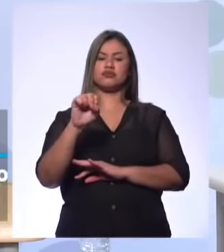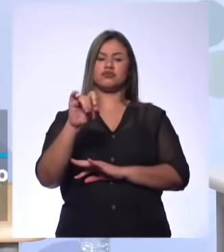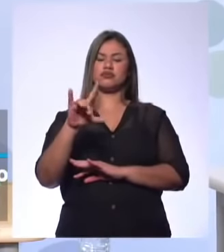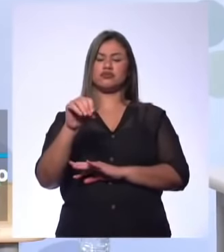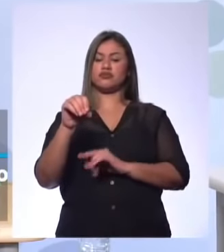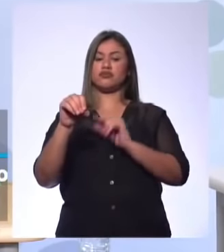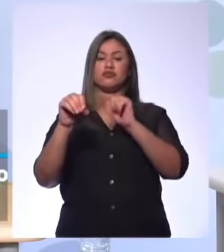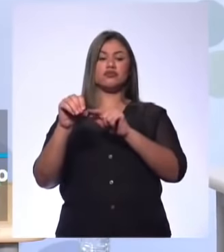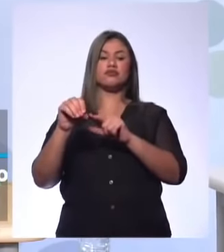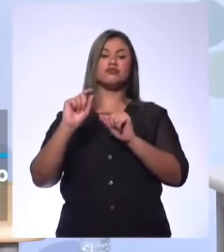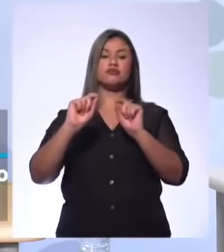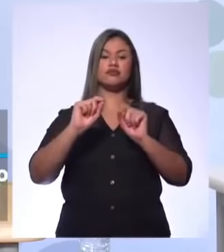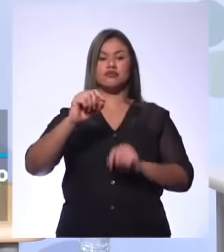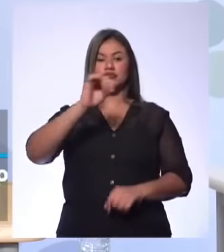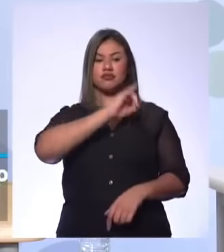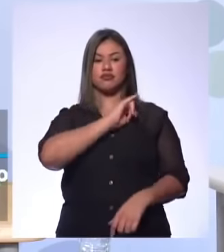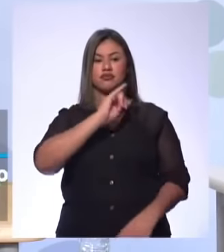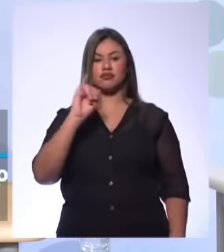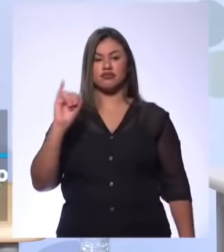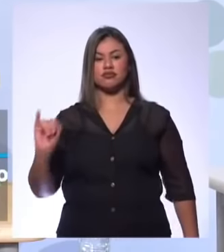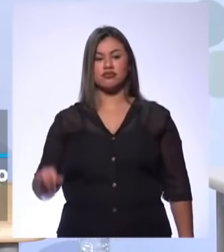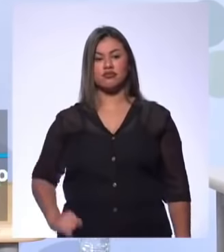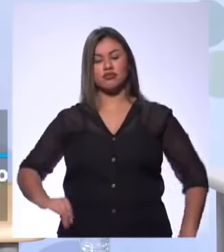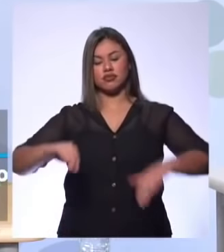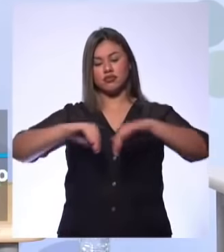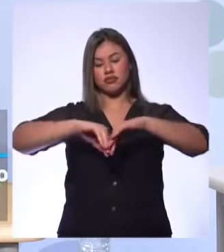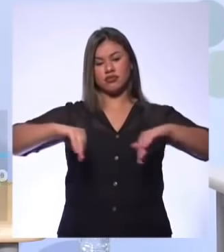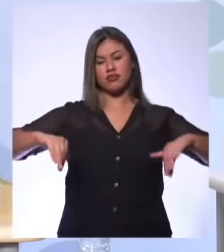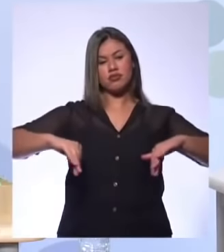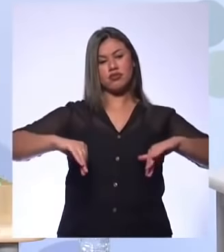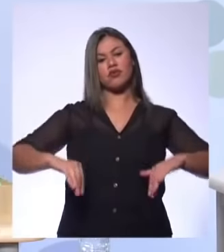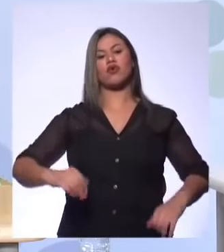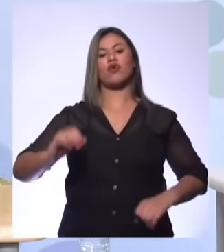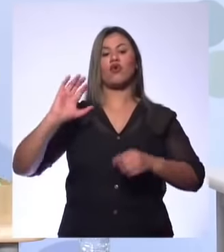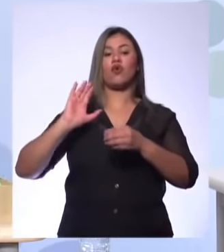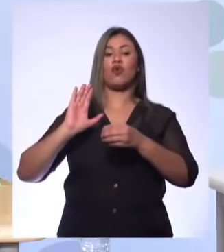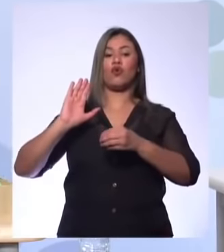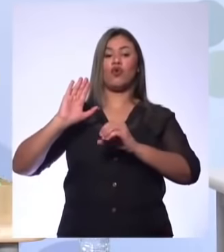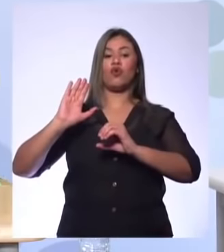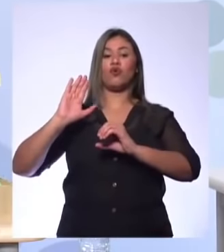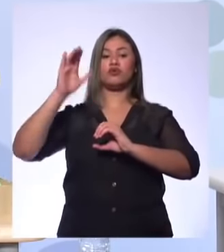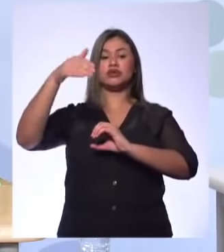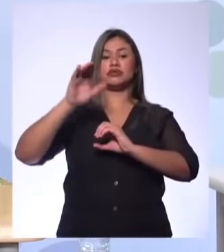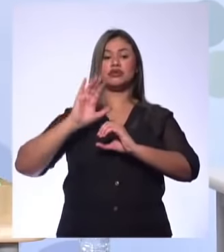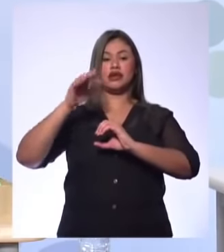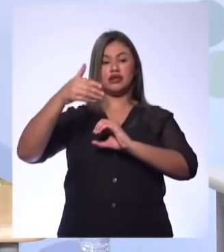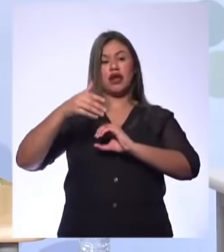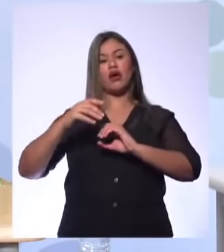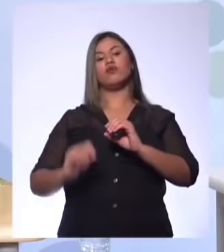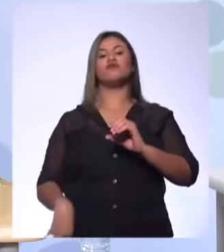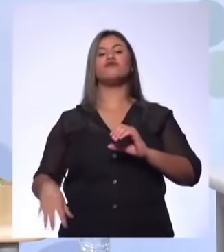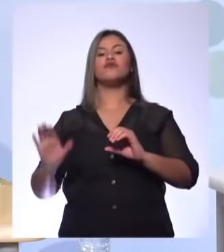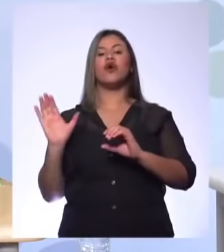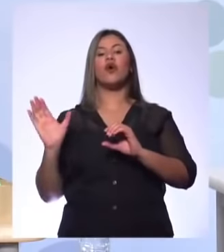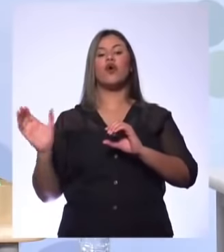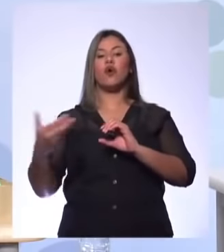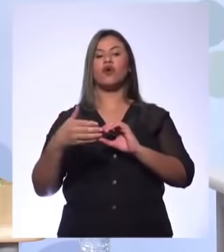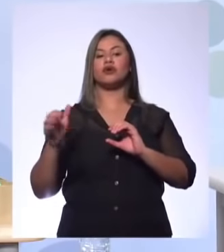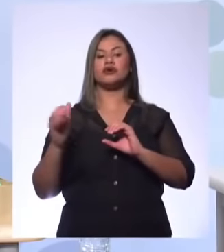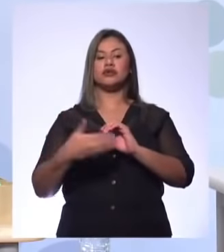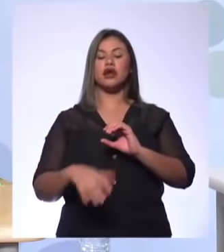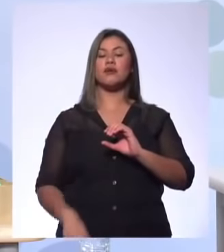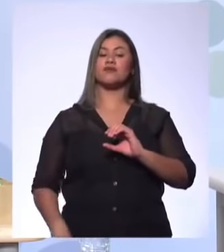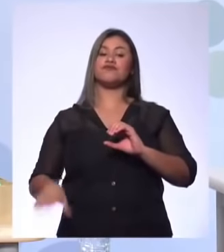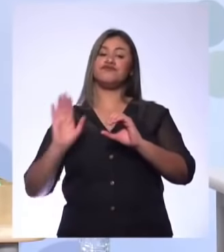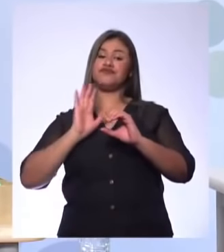numa parte ocidental e dividiu em uma parte oriental. A parte oriental, ela durou aí